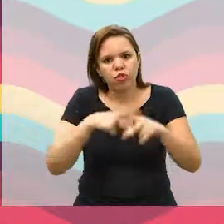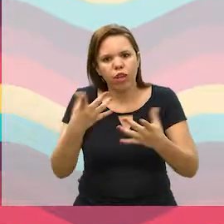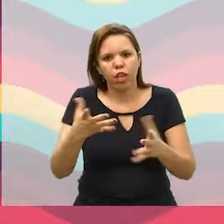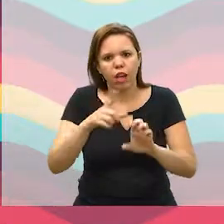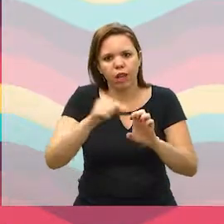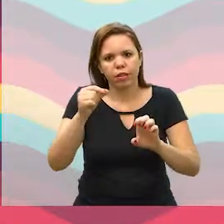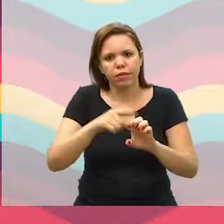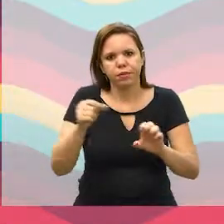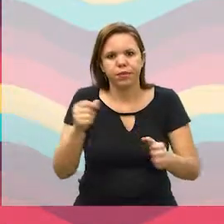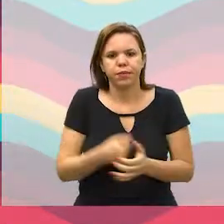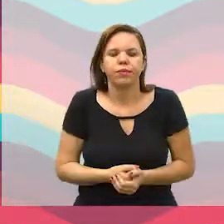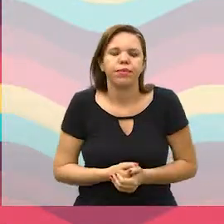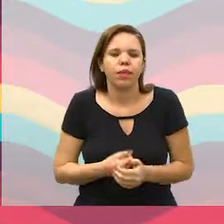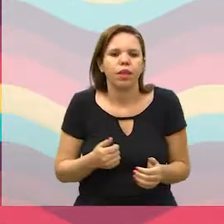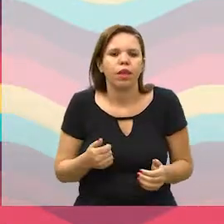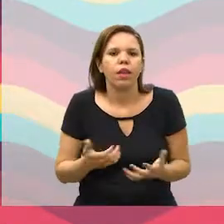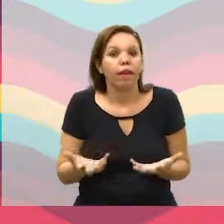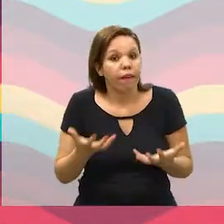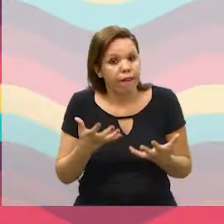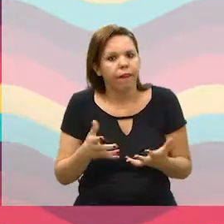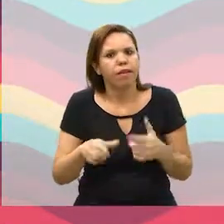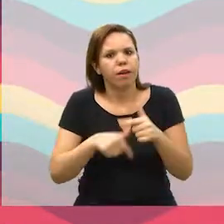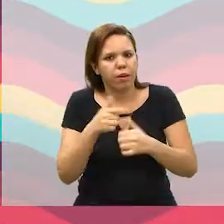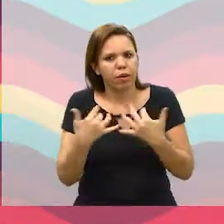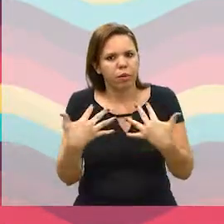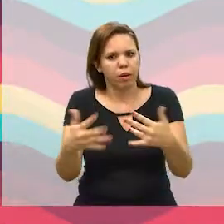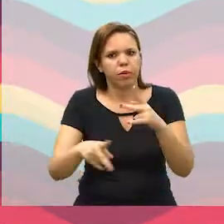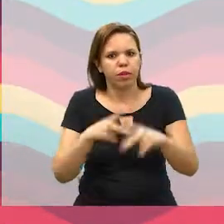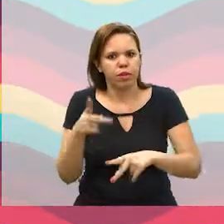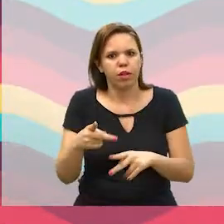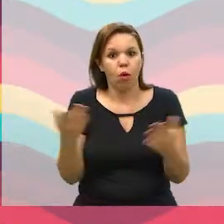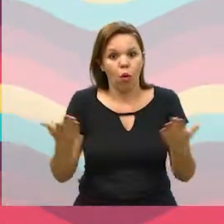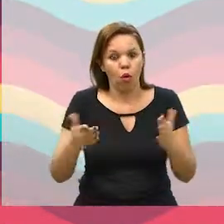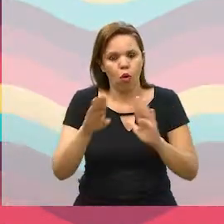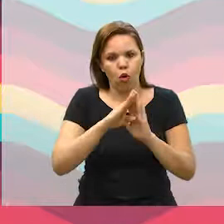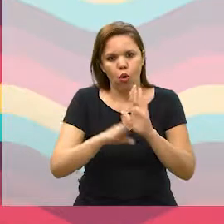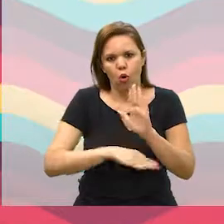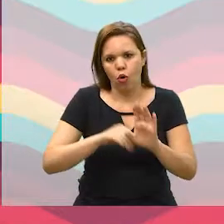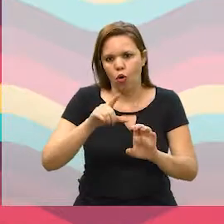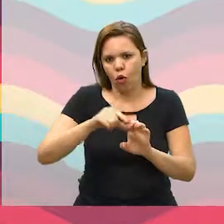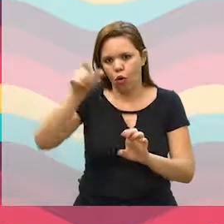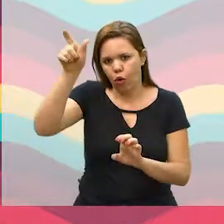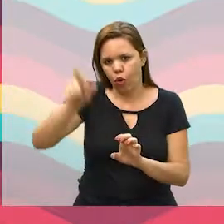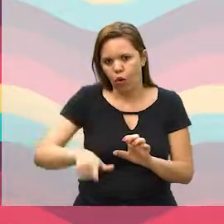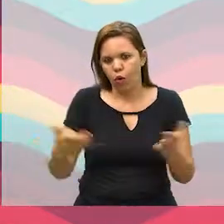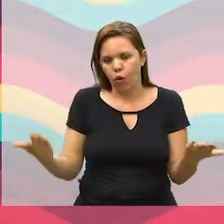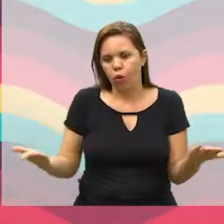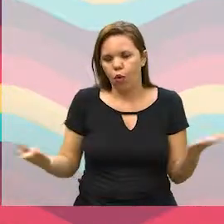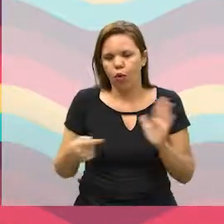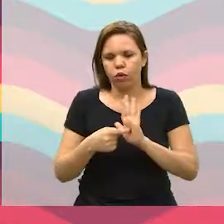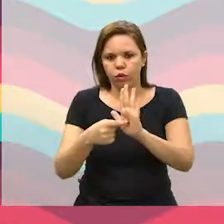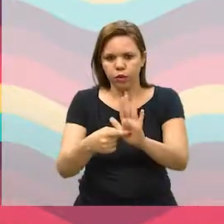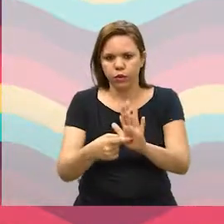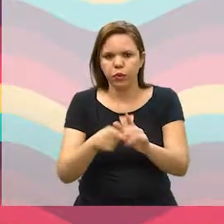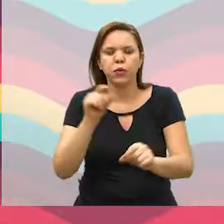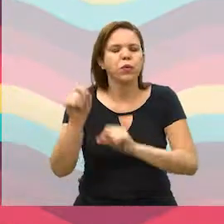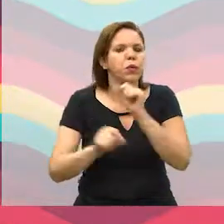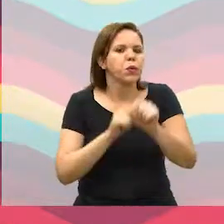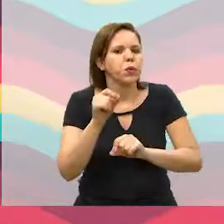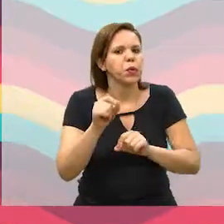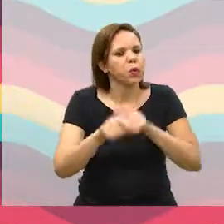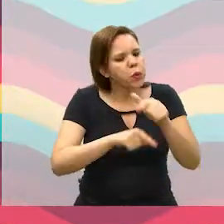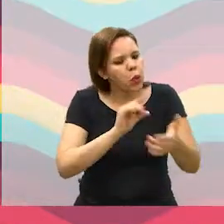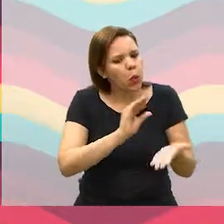cada vez mais empreendedores que apostam neste público. O Ser Empreendedor mostra no programa de hoje